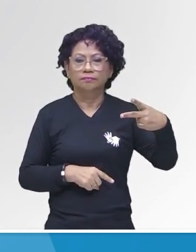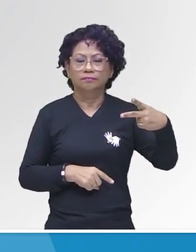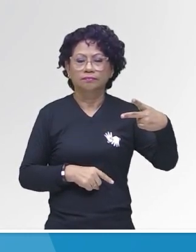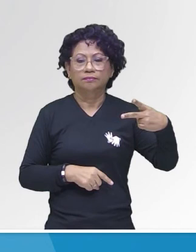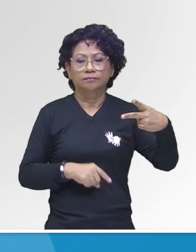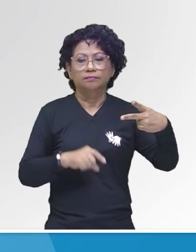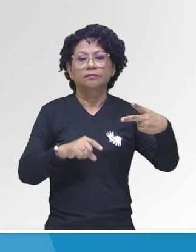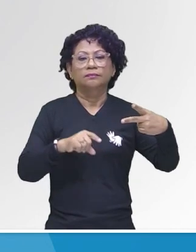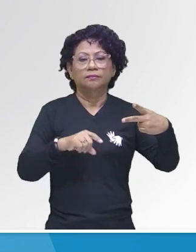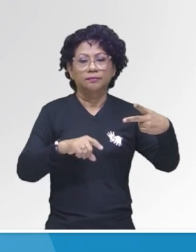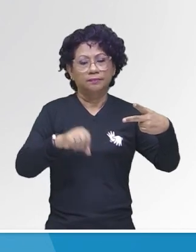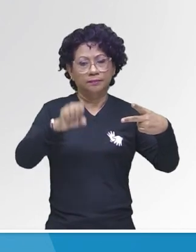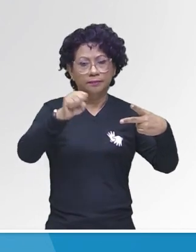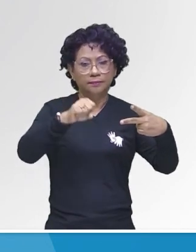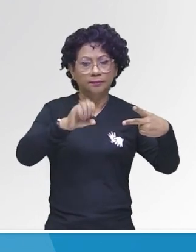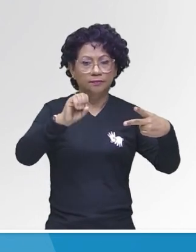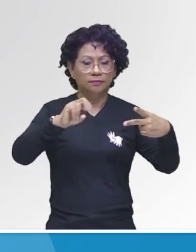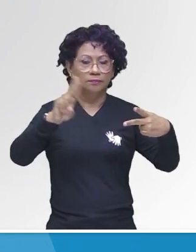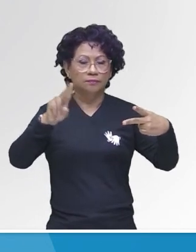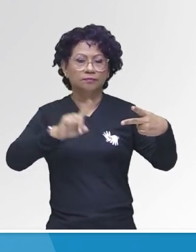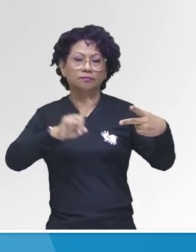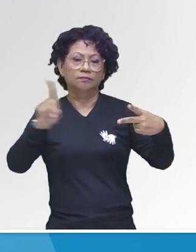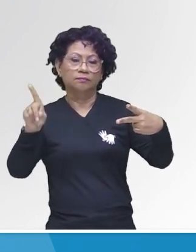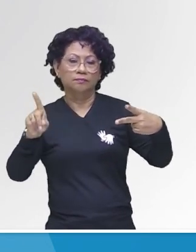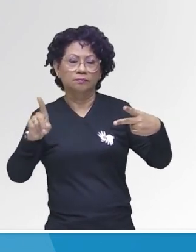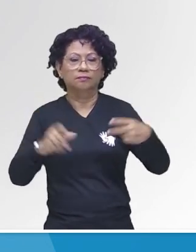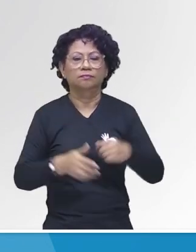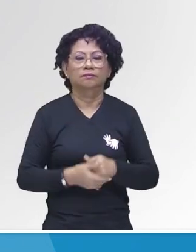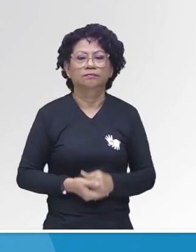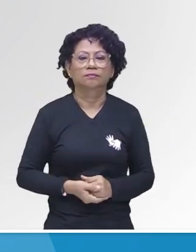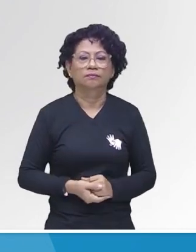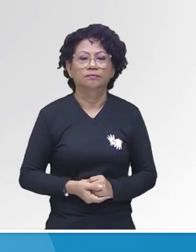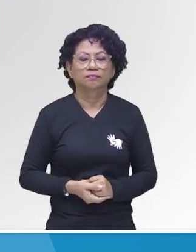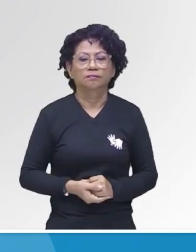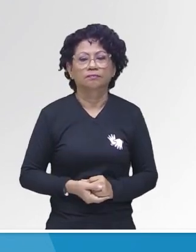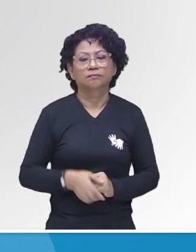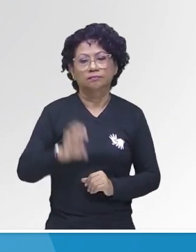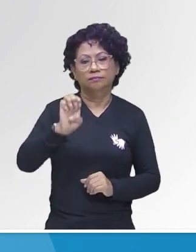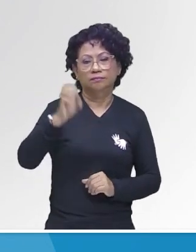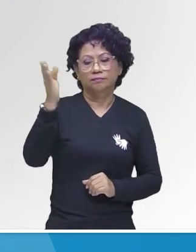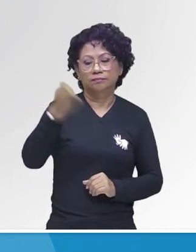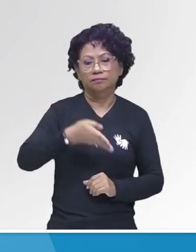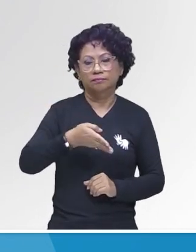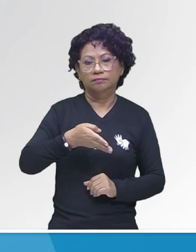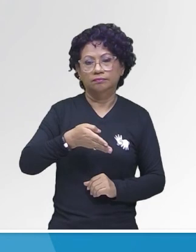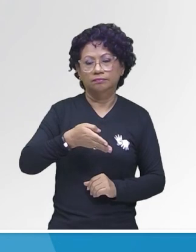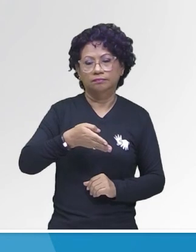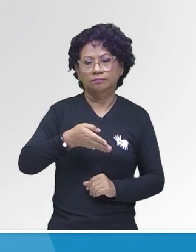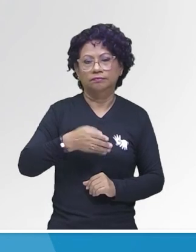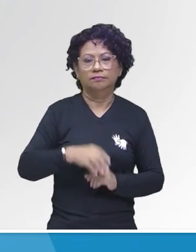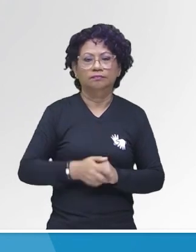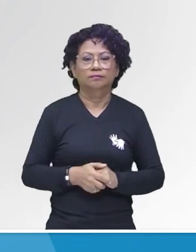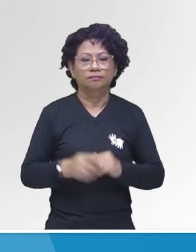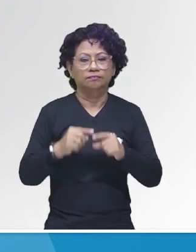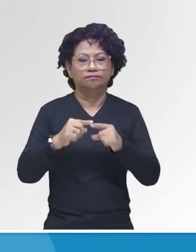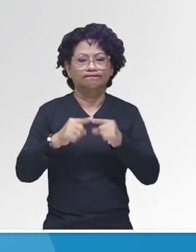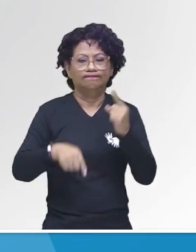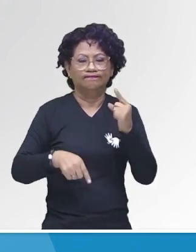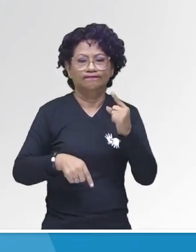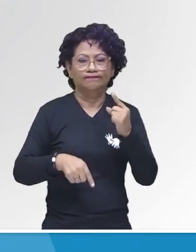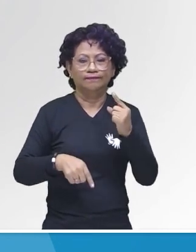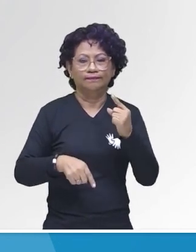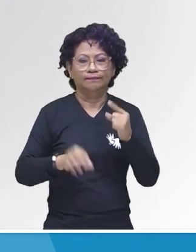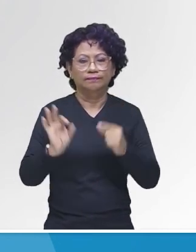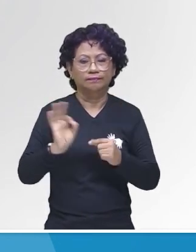tá? Quando ela está dizendo aí que são reversas, a gente pode entender dessa forma, que elas não pertencem ao mesmo plano, tá? Não são